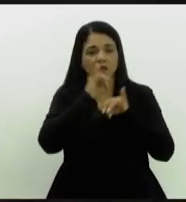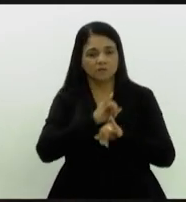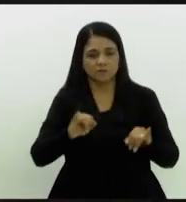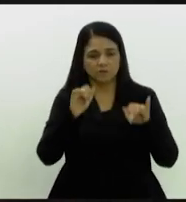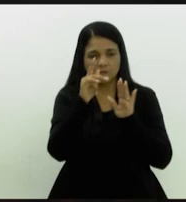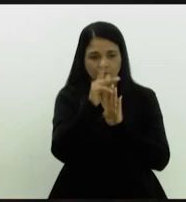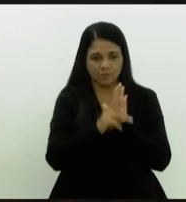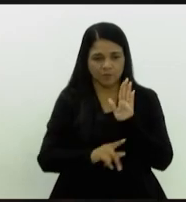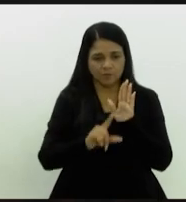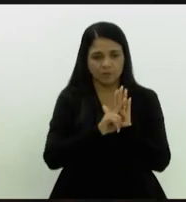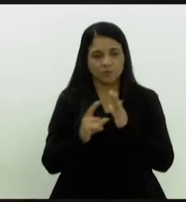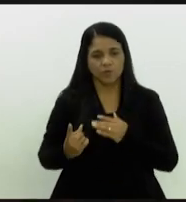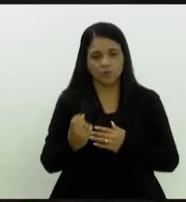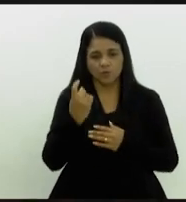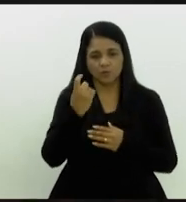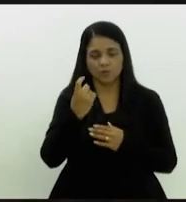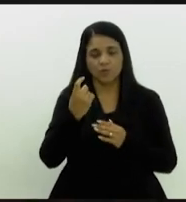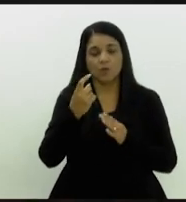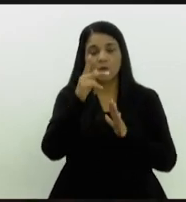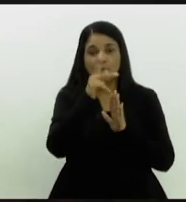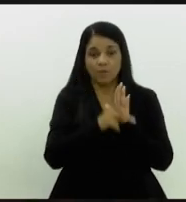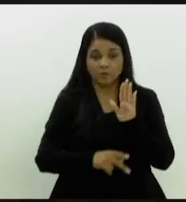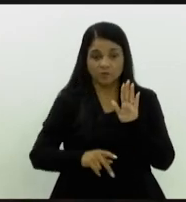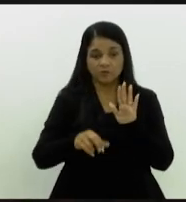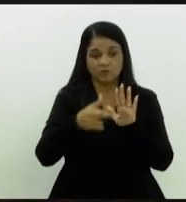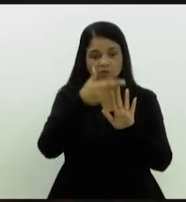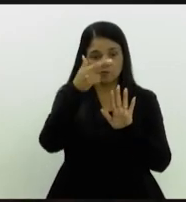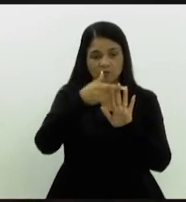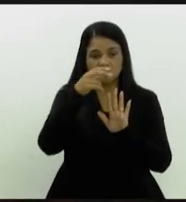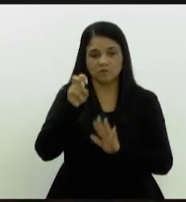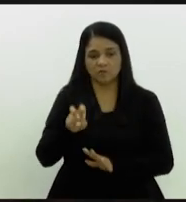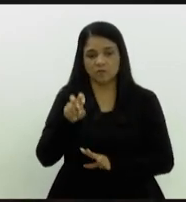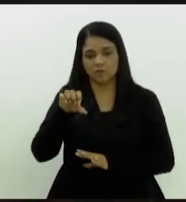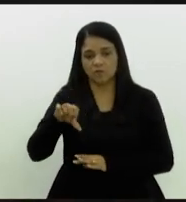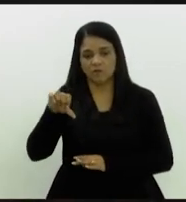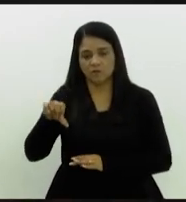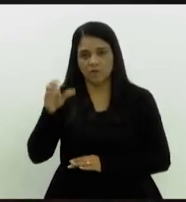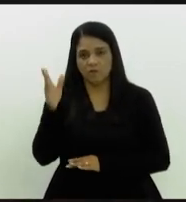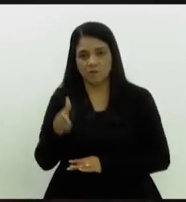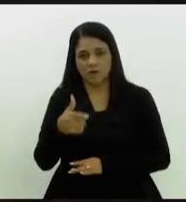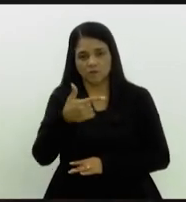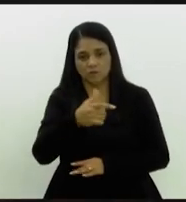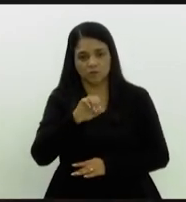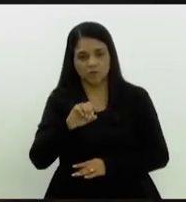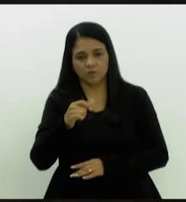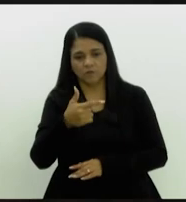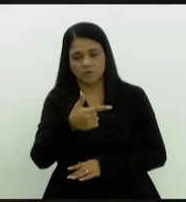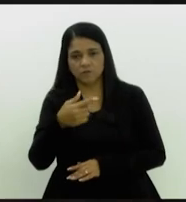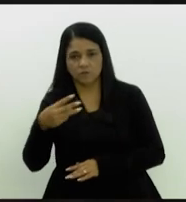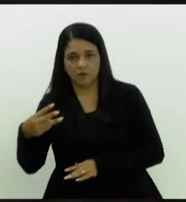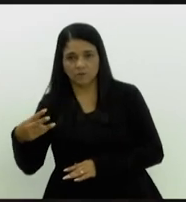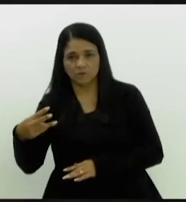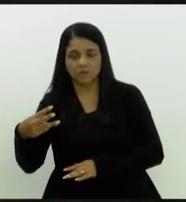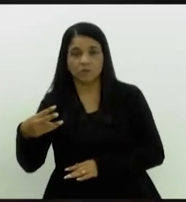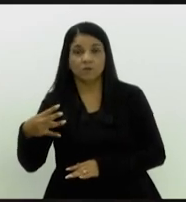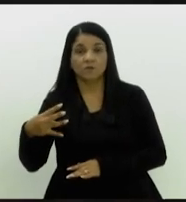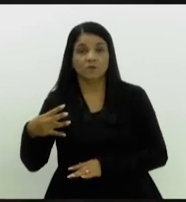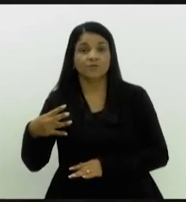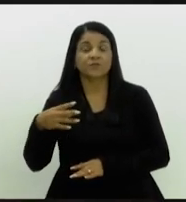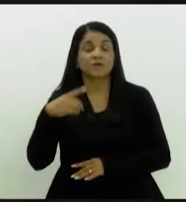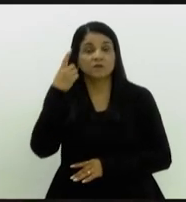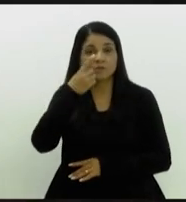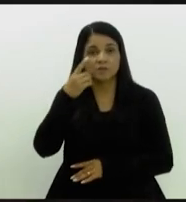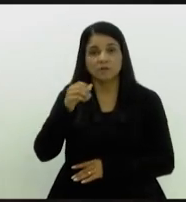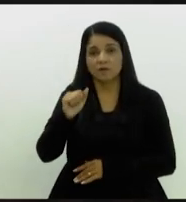Anuncio, em discussão única, projeto de resolução número 599, de 24, de autoria do deputado